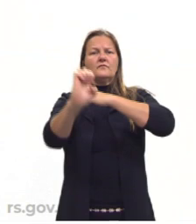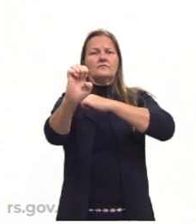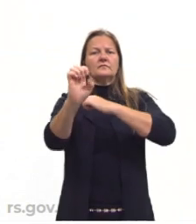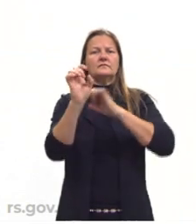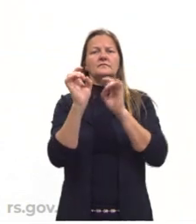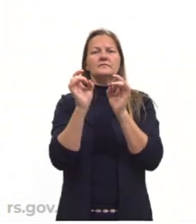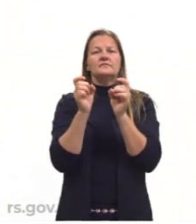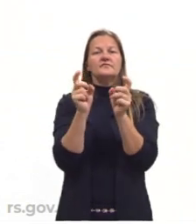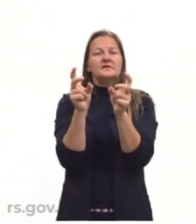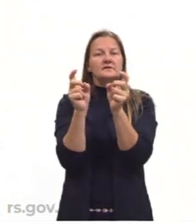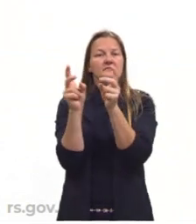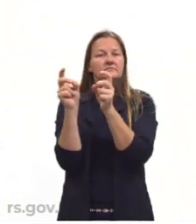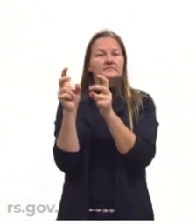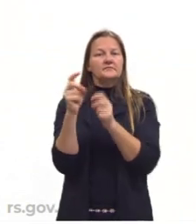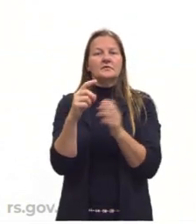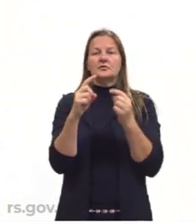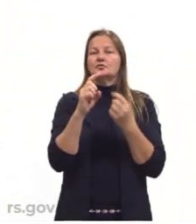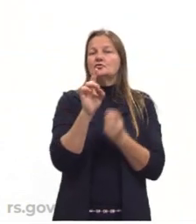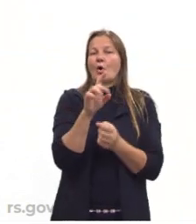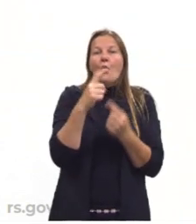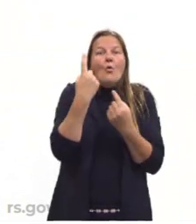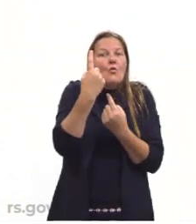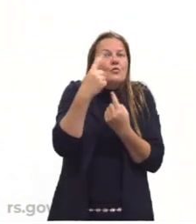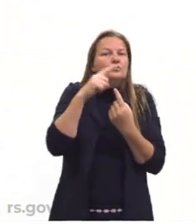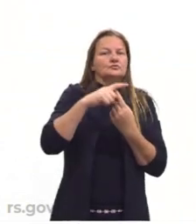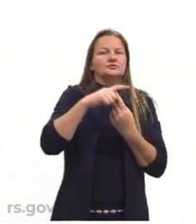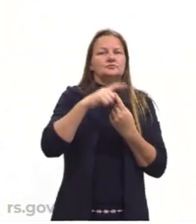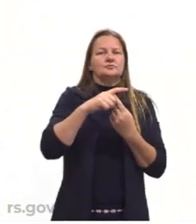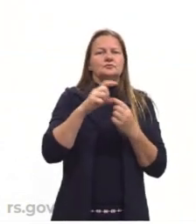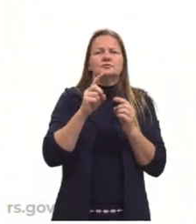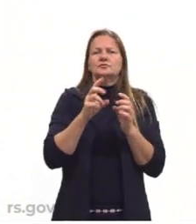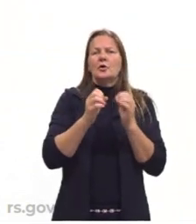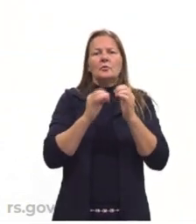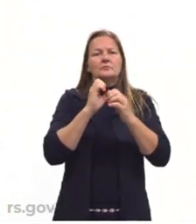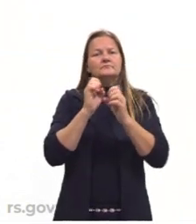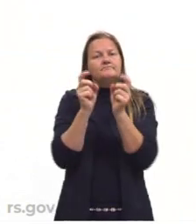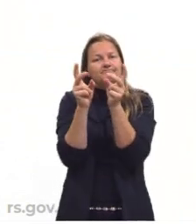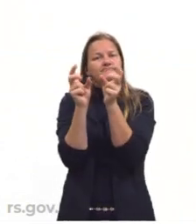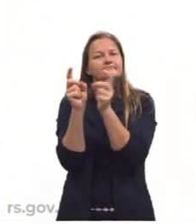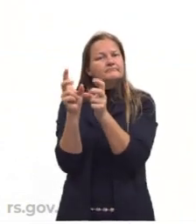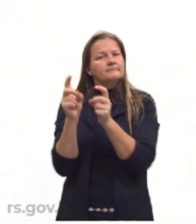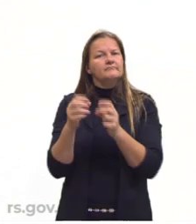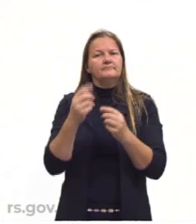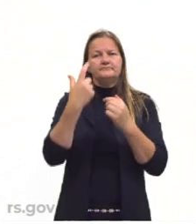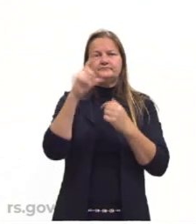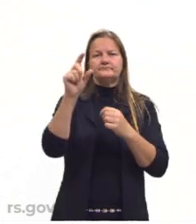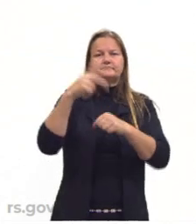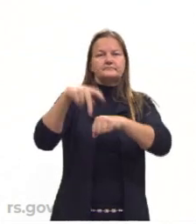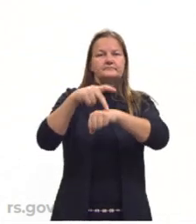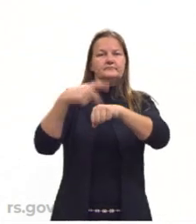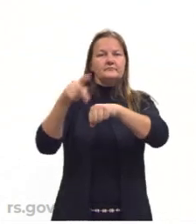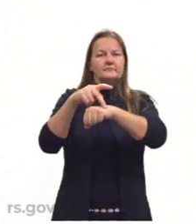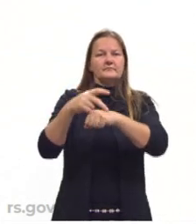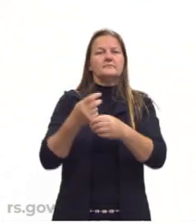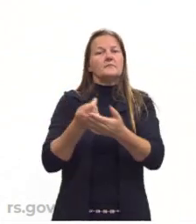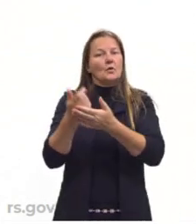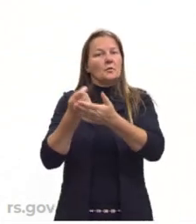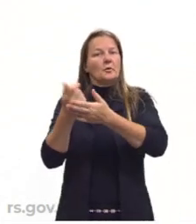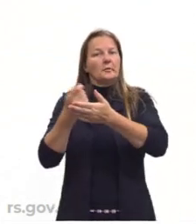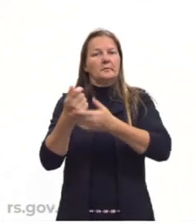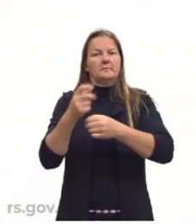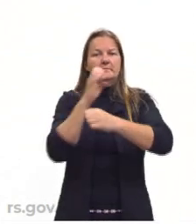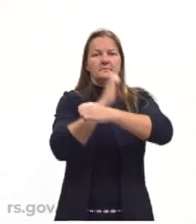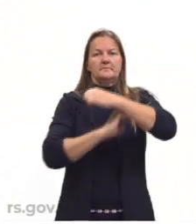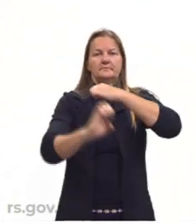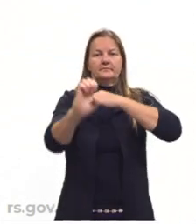dizer é um produto só certo que vai ser todo ele destinado para vender para outros países tá gozado Então